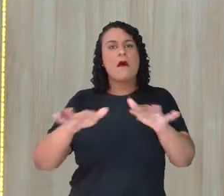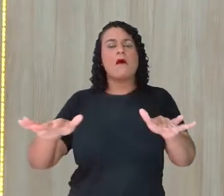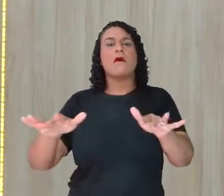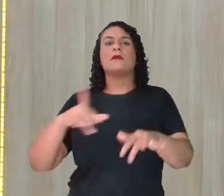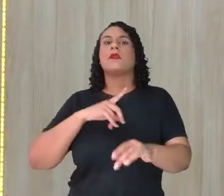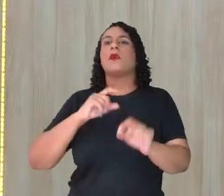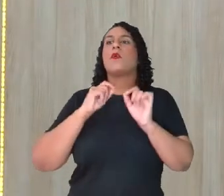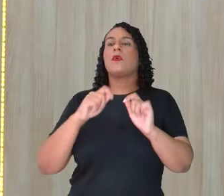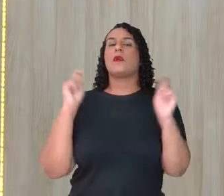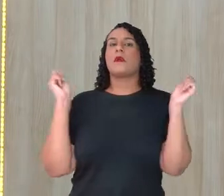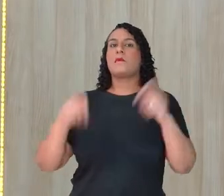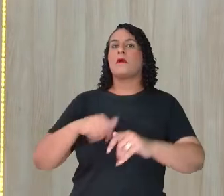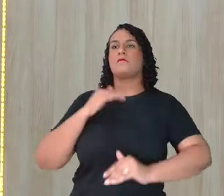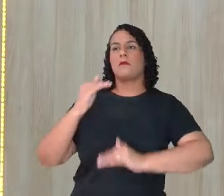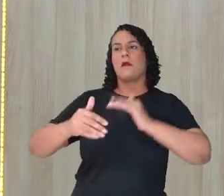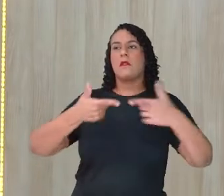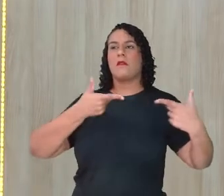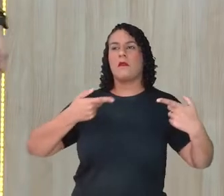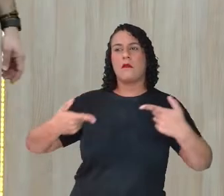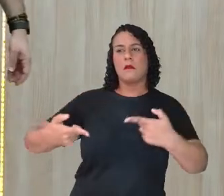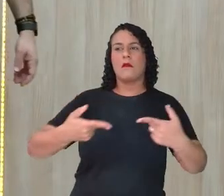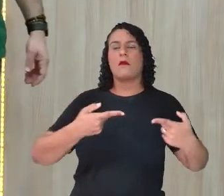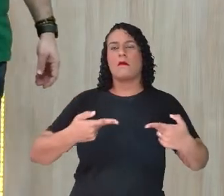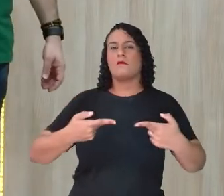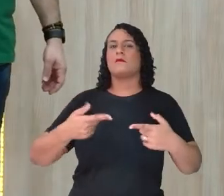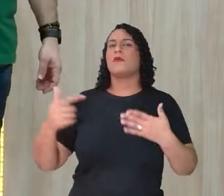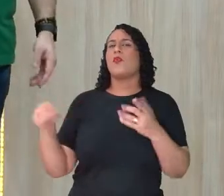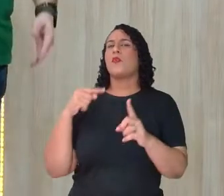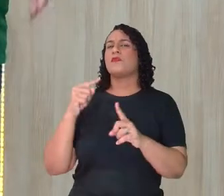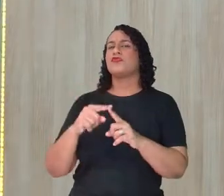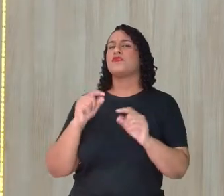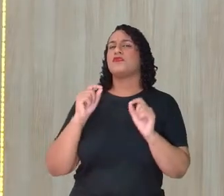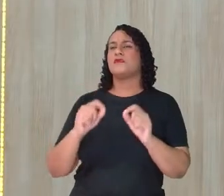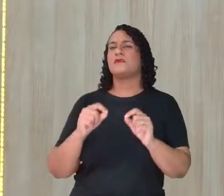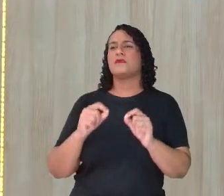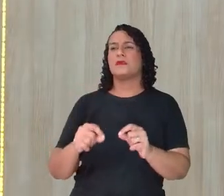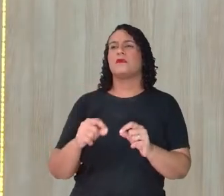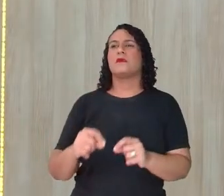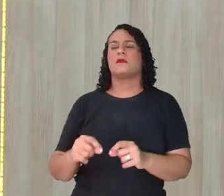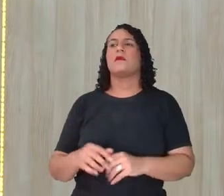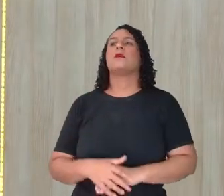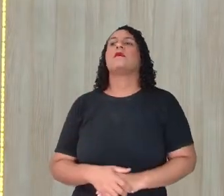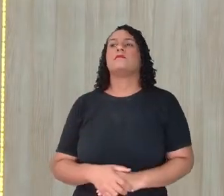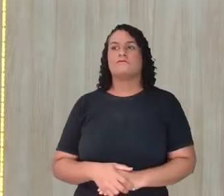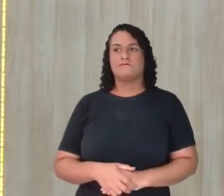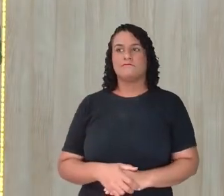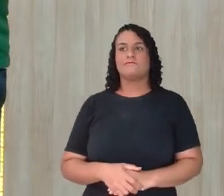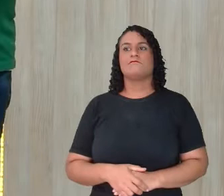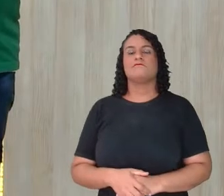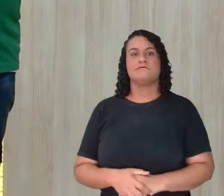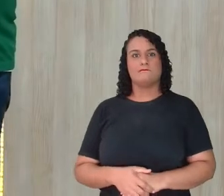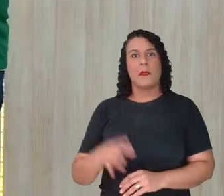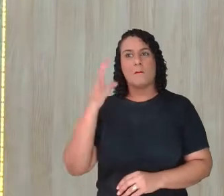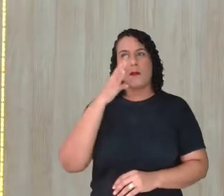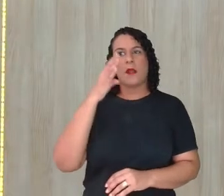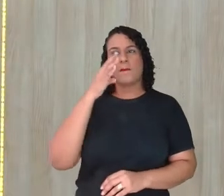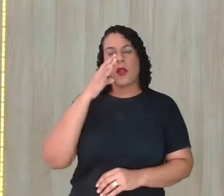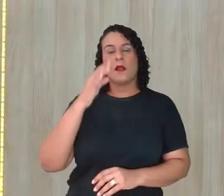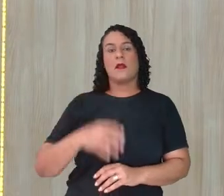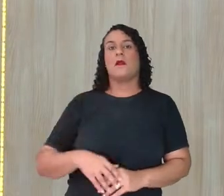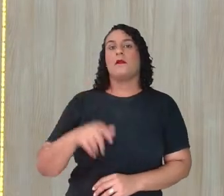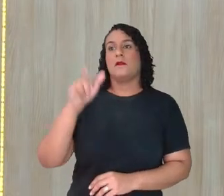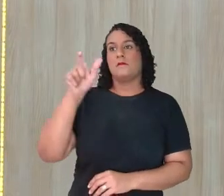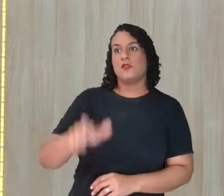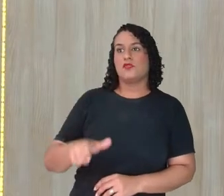né, ao desenvolvimento de guerras que serviriam para ocupar os nobres. Lembrar, durante a Idade Média, os nobres